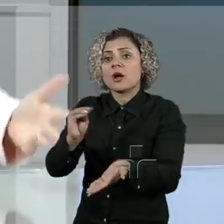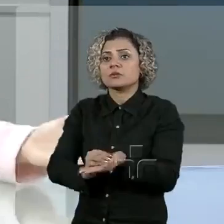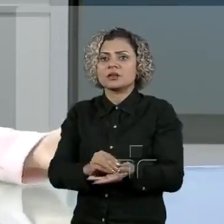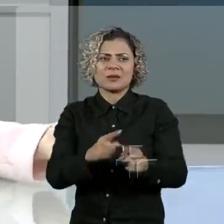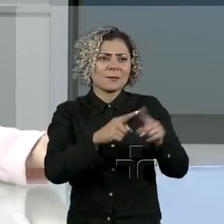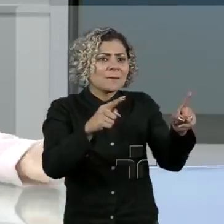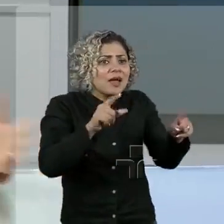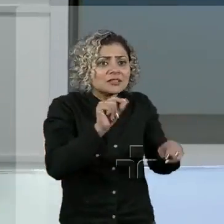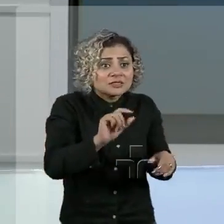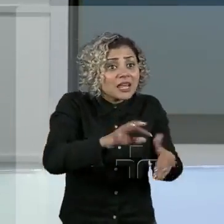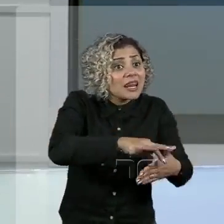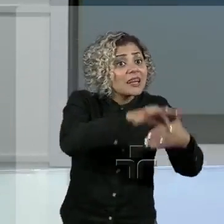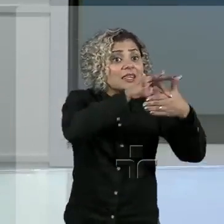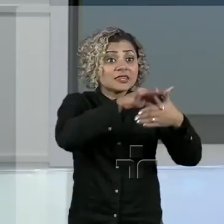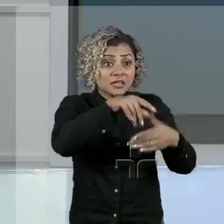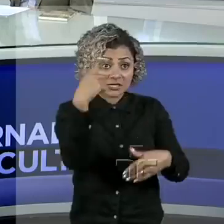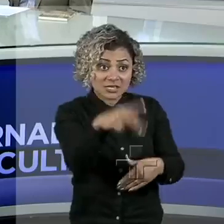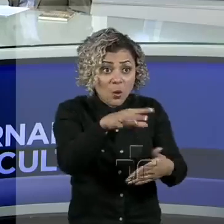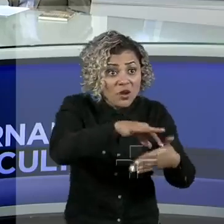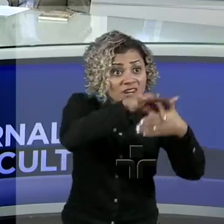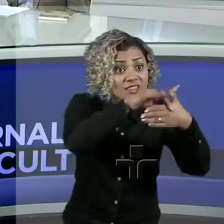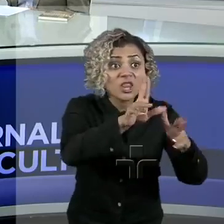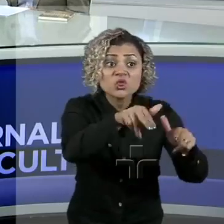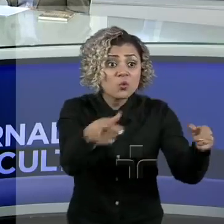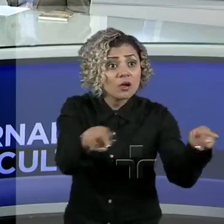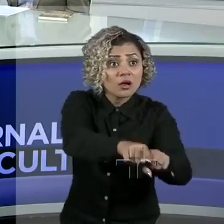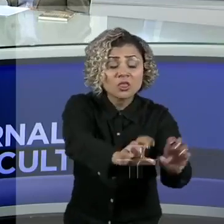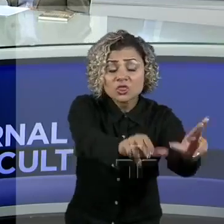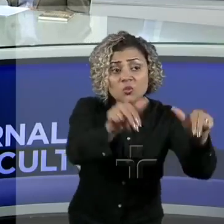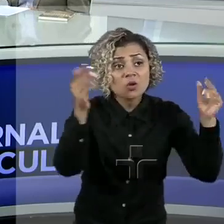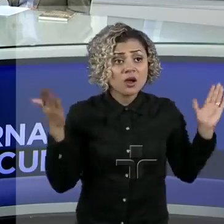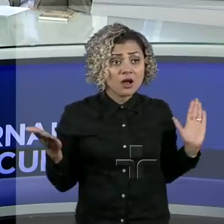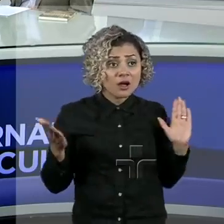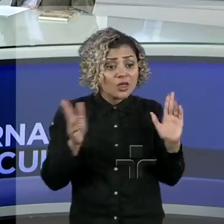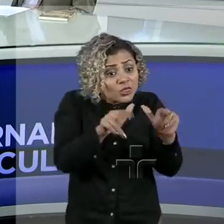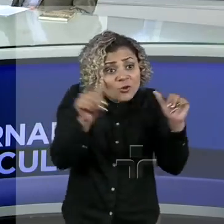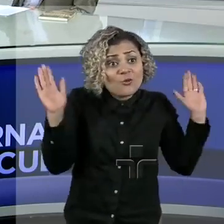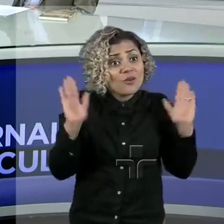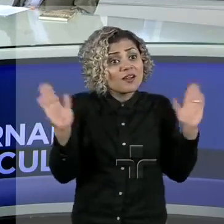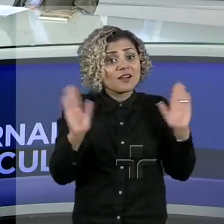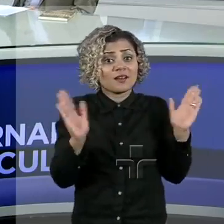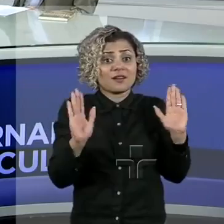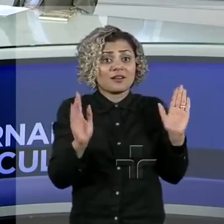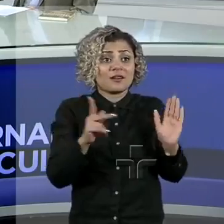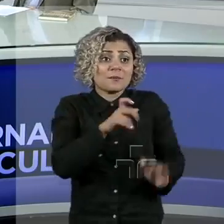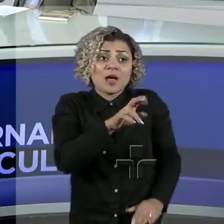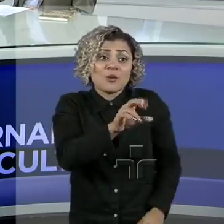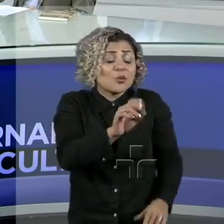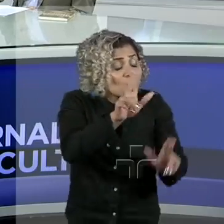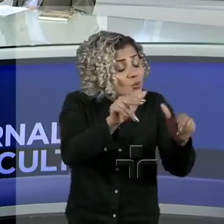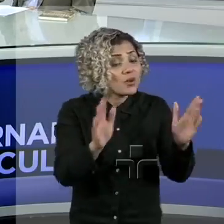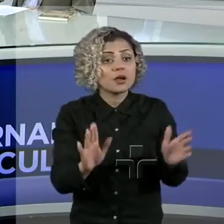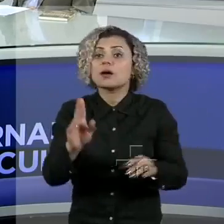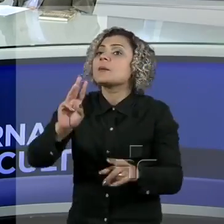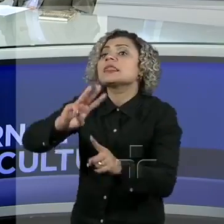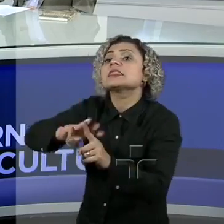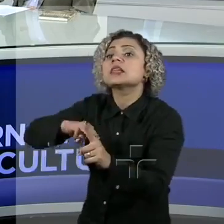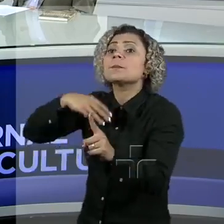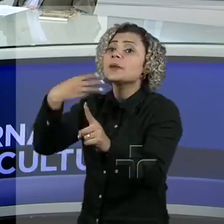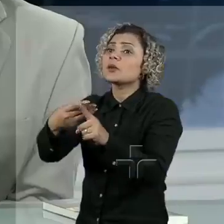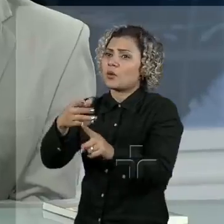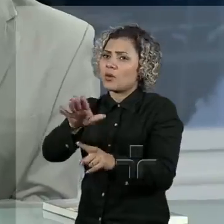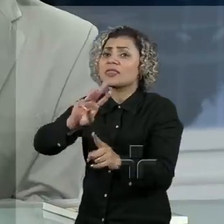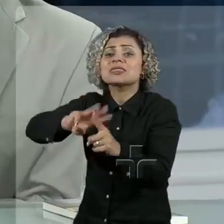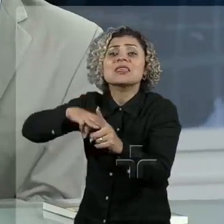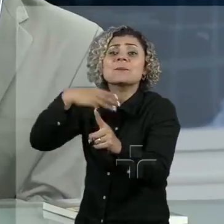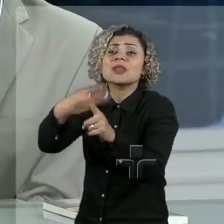líder máximo incentivar. nunca se associou, Paulo. Ele triplicou o investimento Mas na universidade. Mas não lê, Paulo. Ele triplicou. Posso falar uma